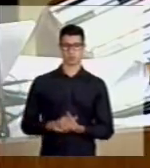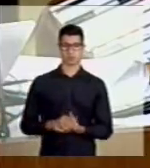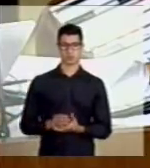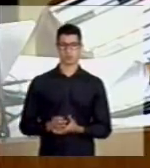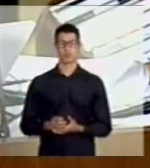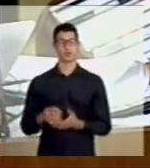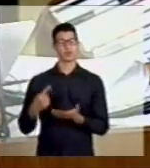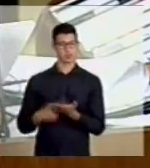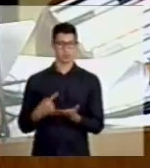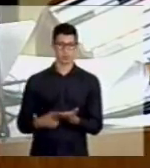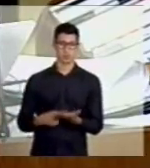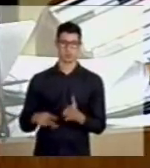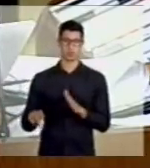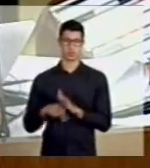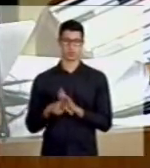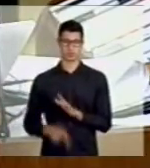que aprofunda um pouco mais